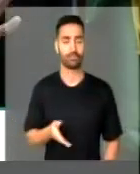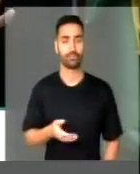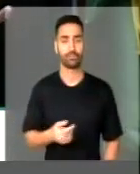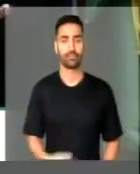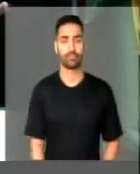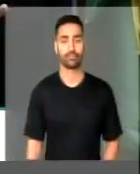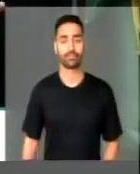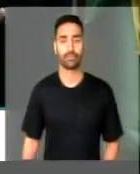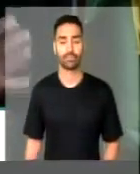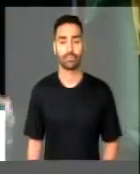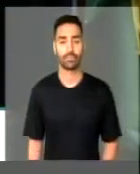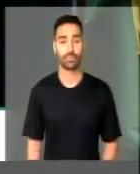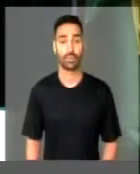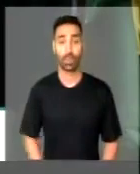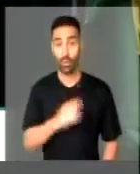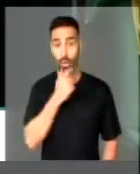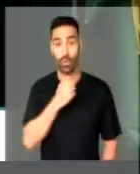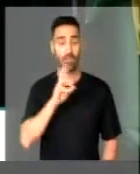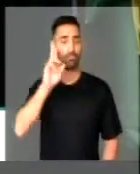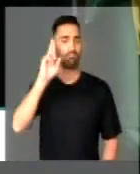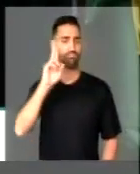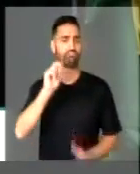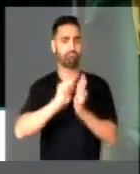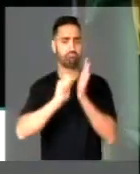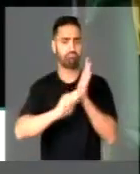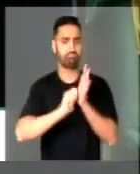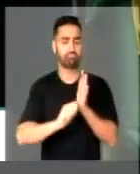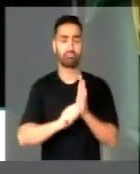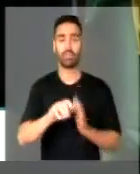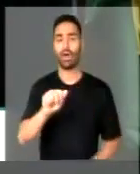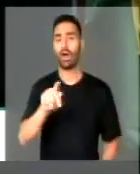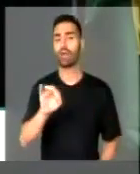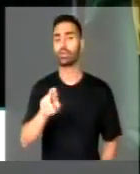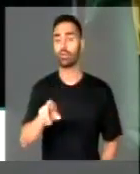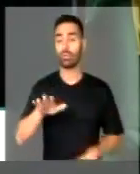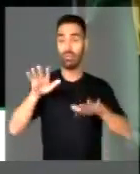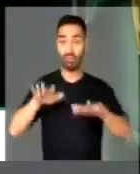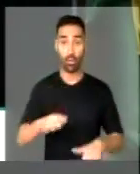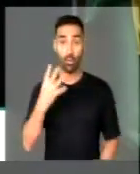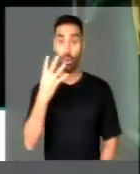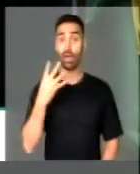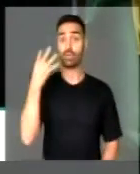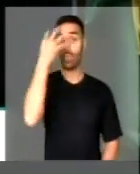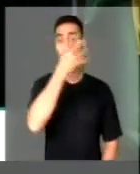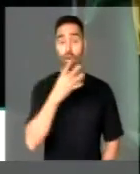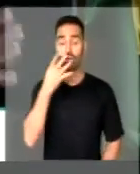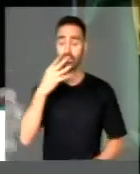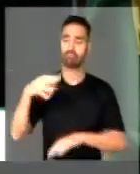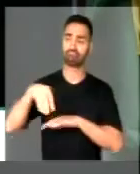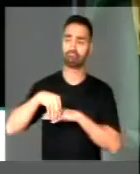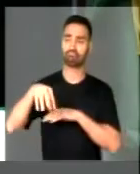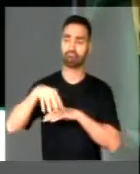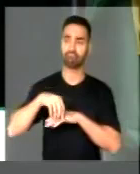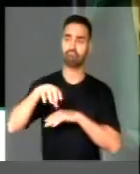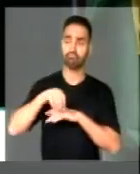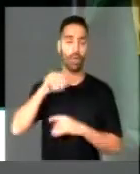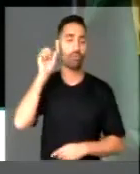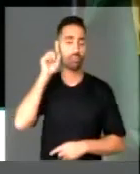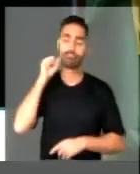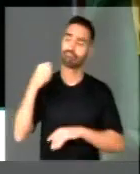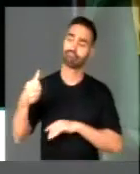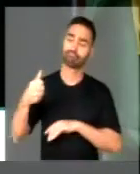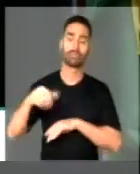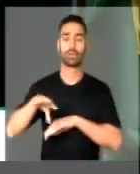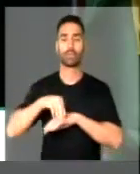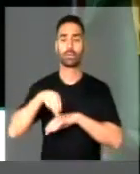onde o relator Arthur Maia ouviu durante 4 horas as ponderações